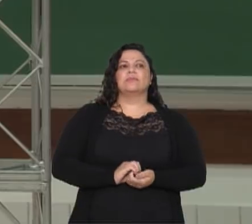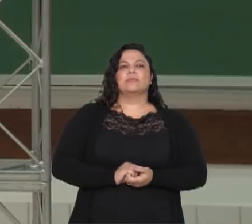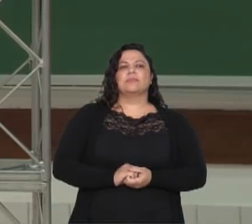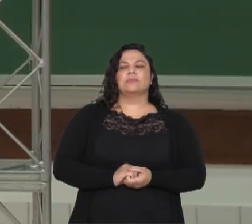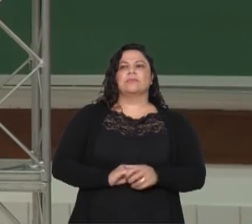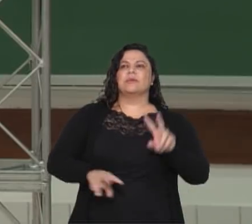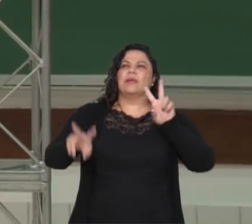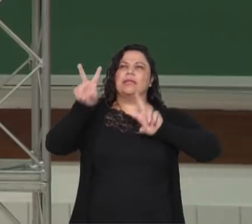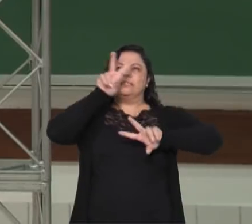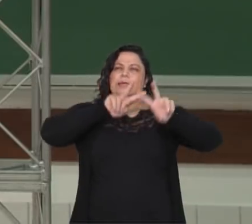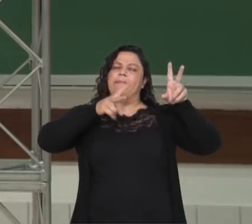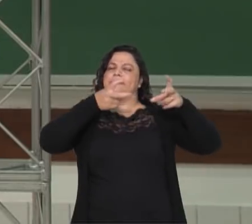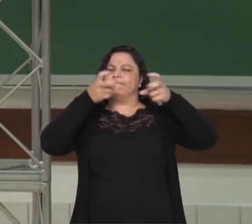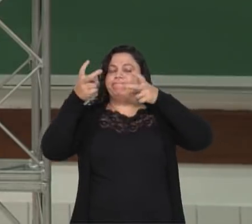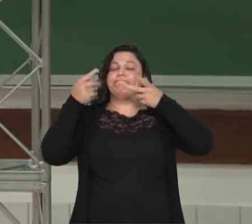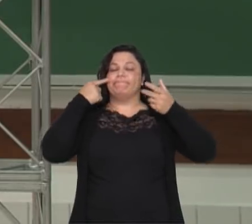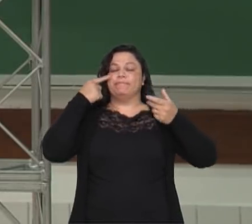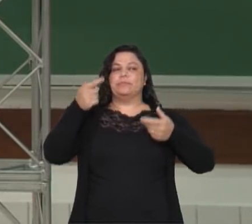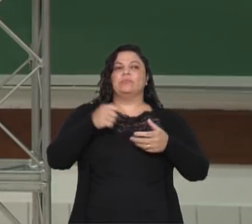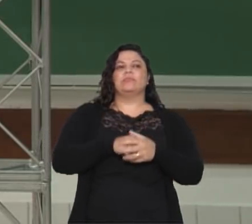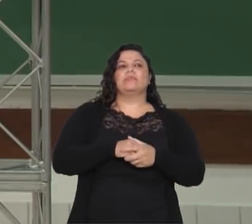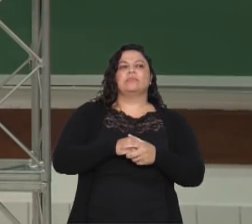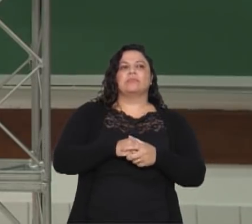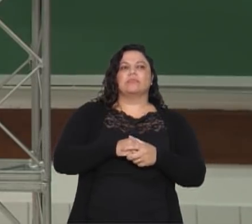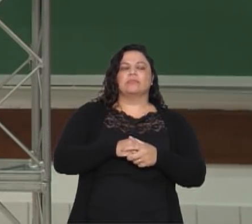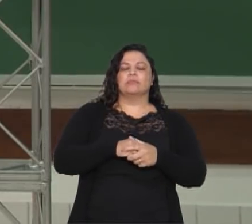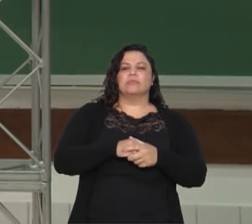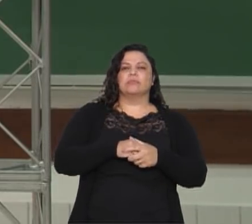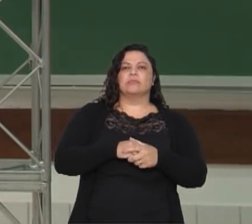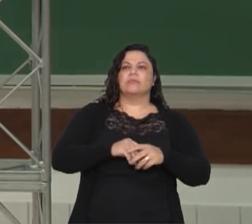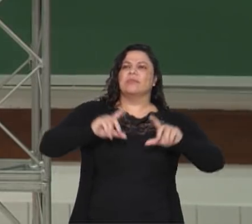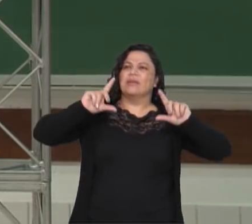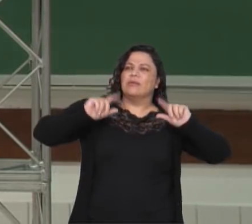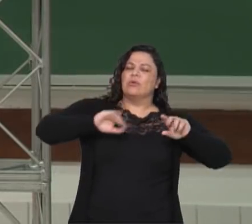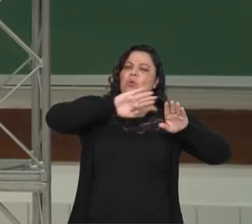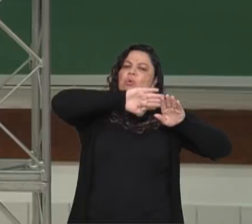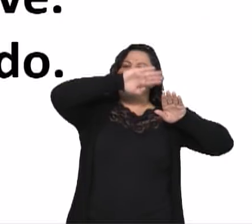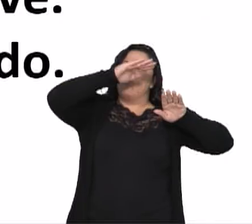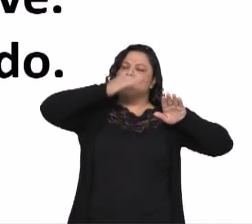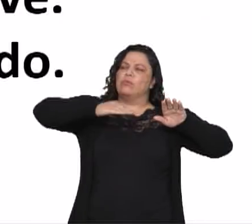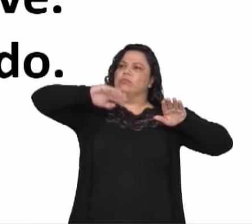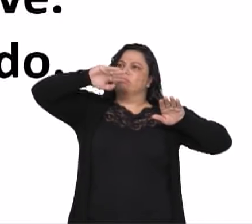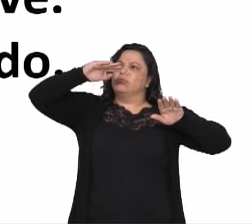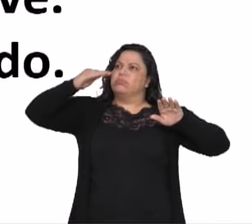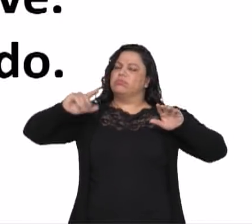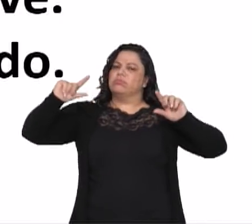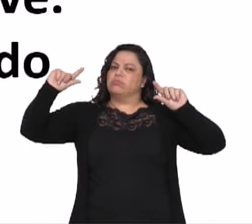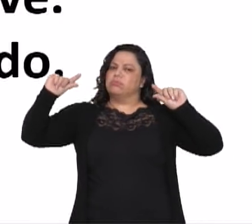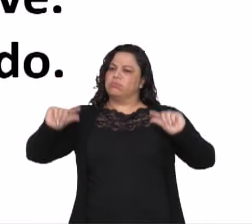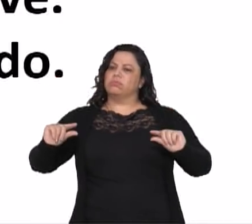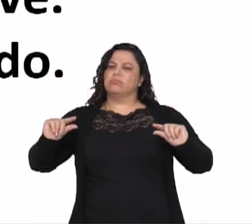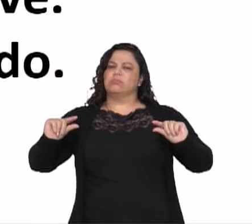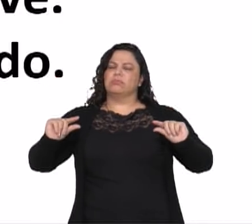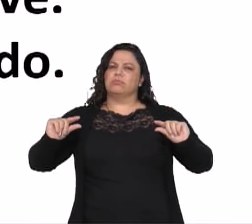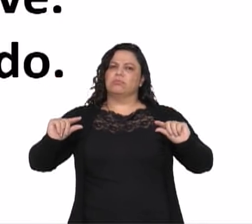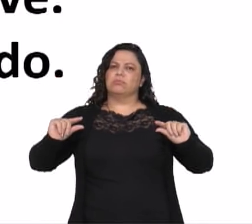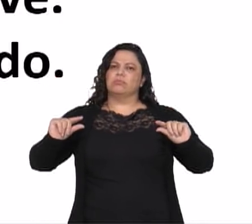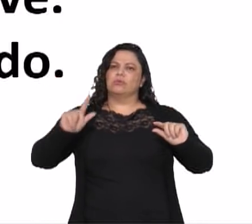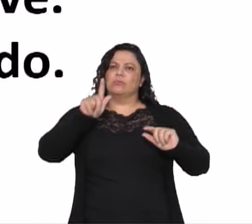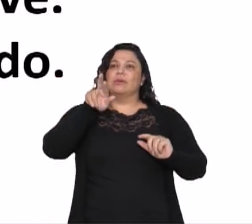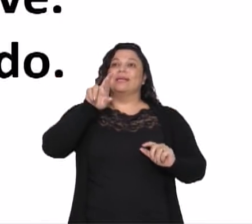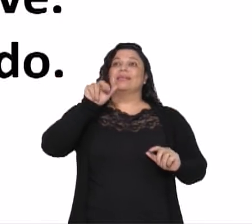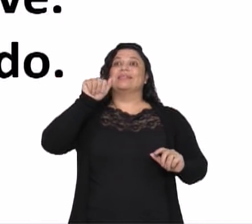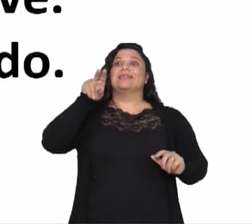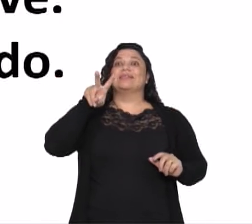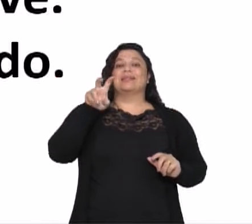Uma menor velocidade dessa onda, dessas vibrações por segundo, torna o som mais grave. Agora a gente vai